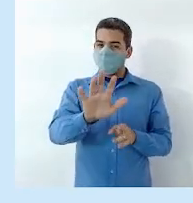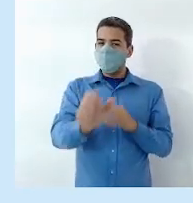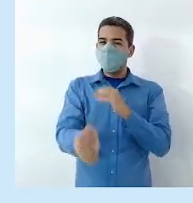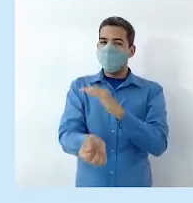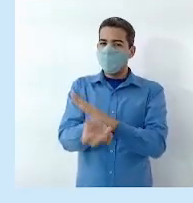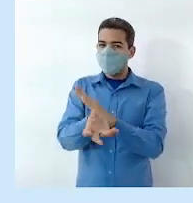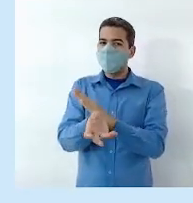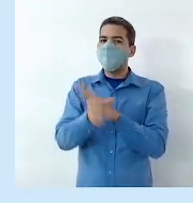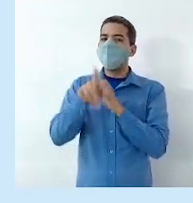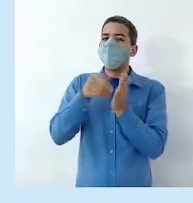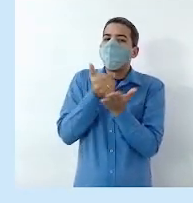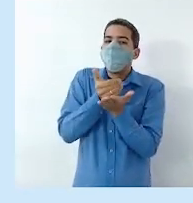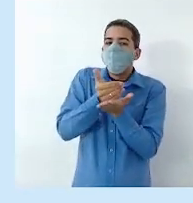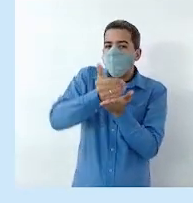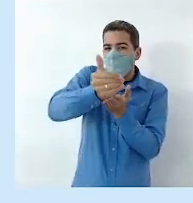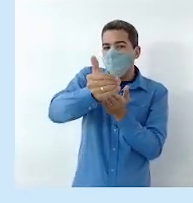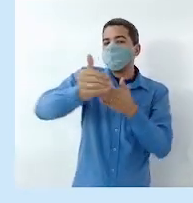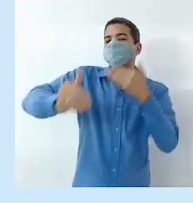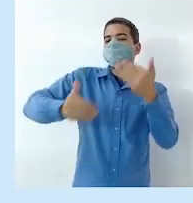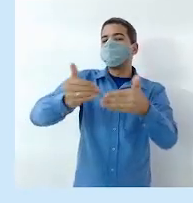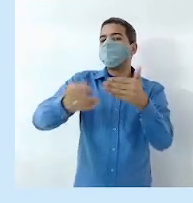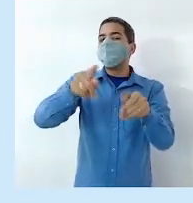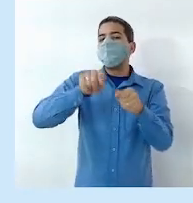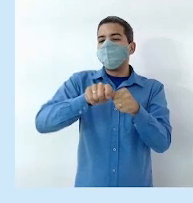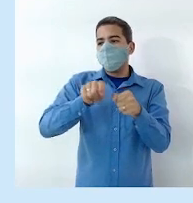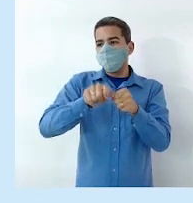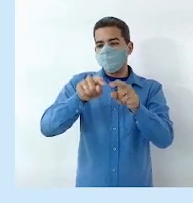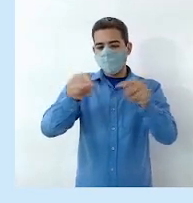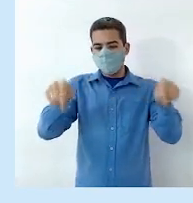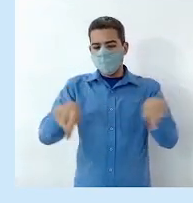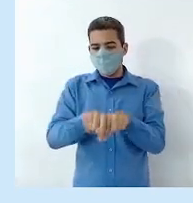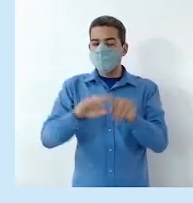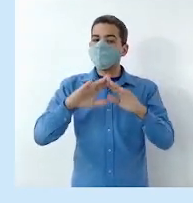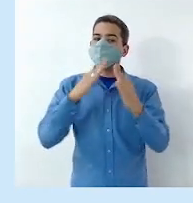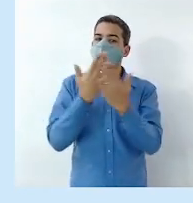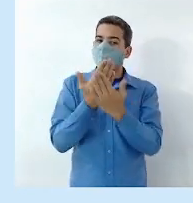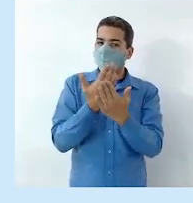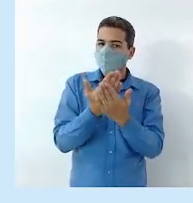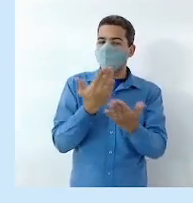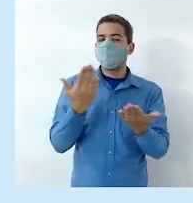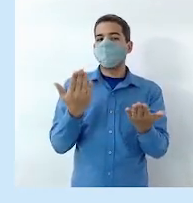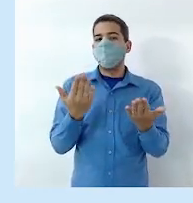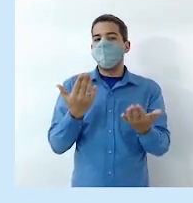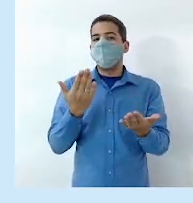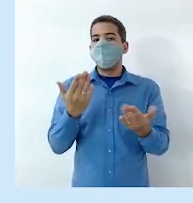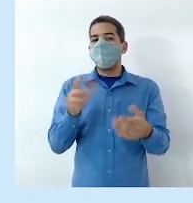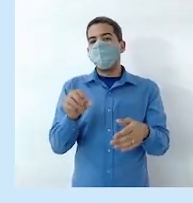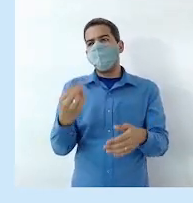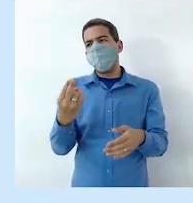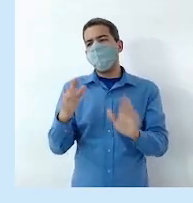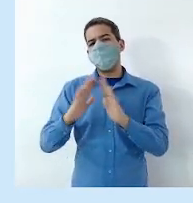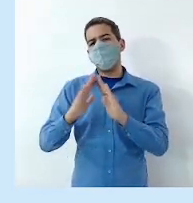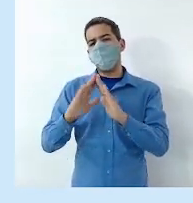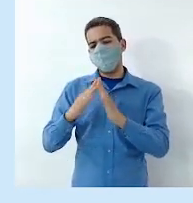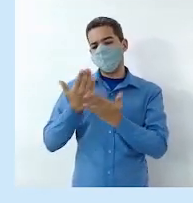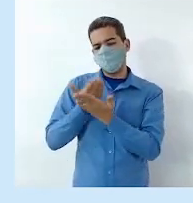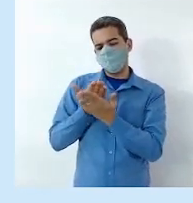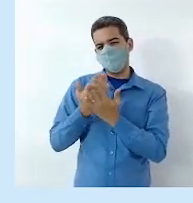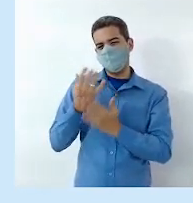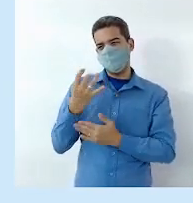uma introdução para o que vocês vão fazer na escola ou até mesmo em casa, nos estudos individuais de